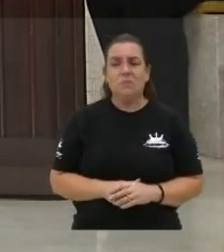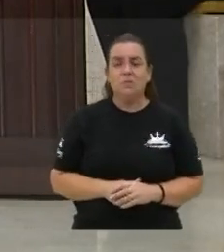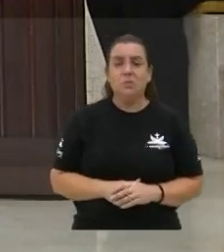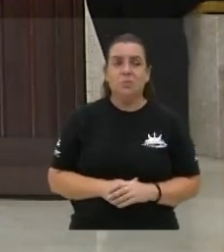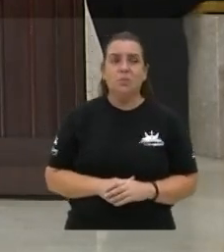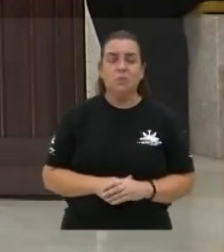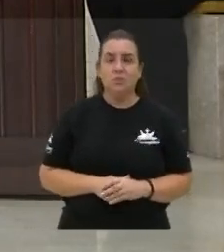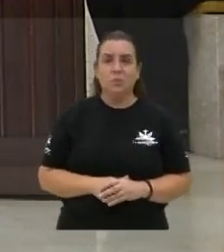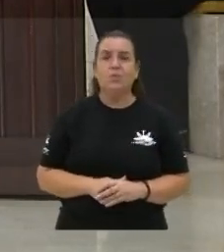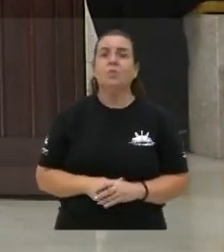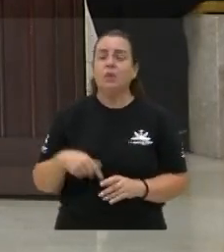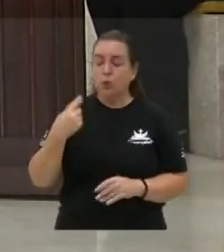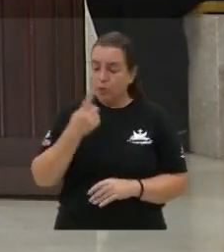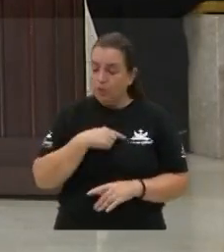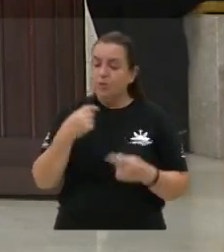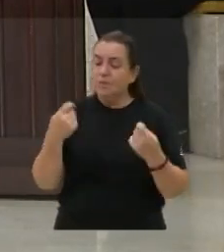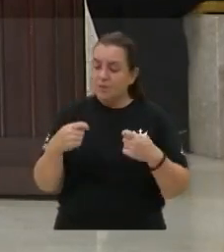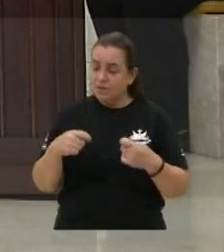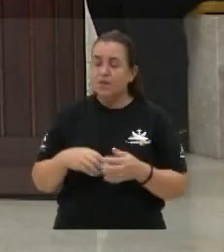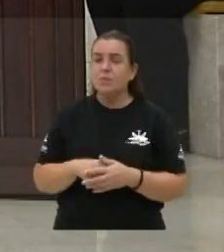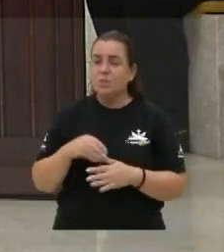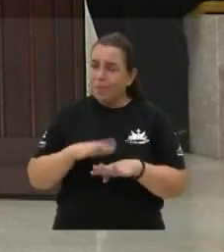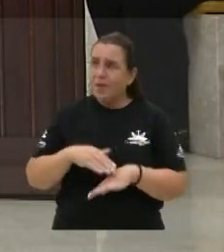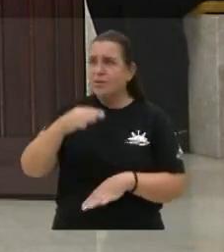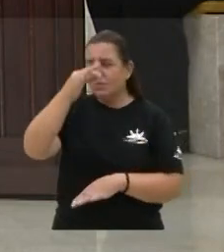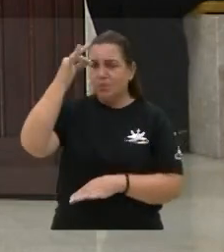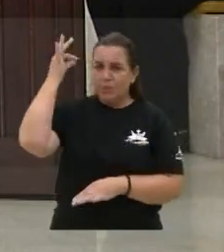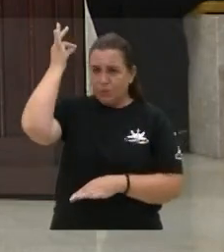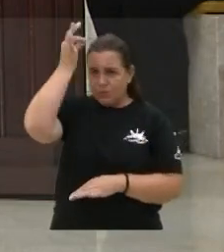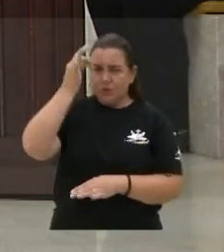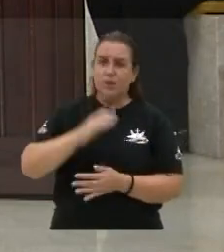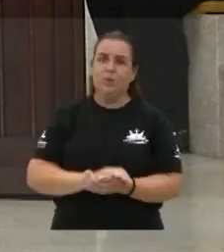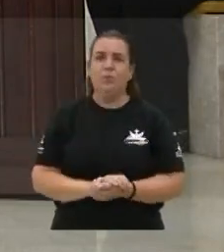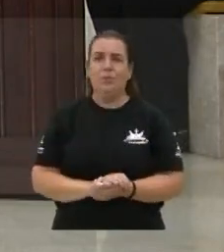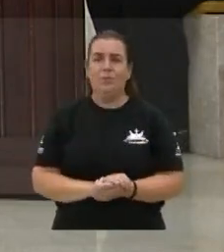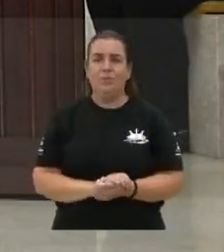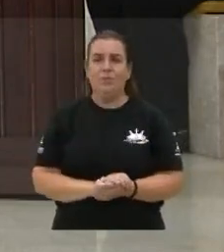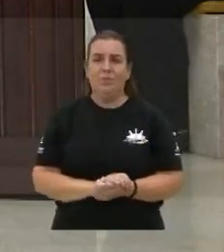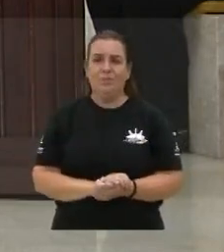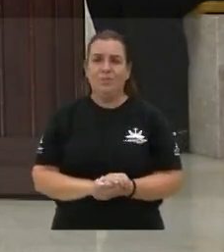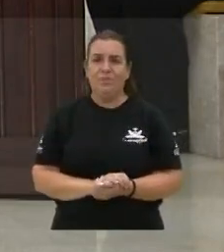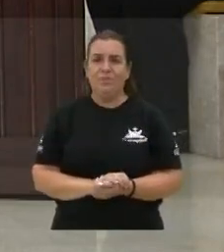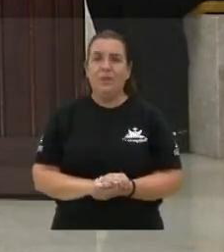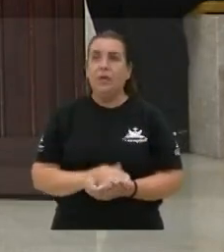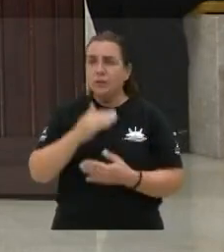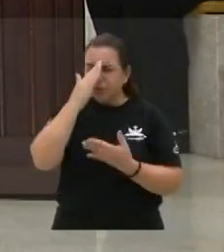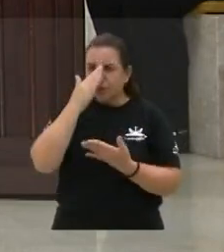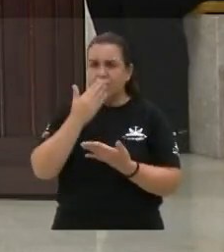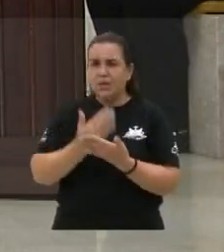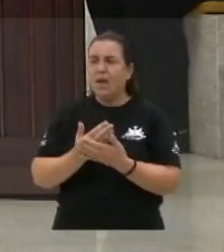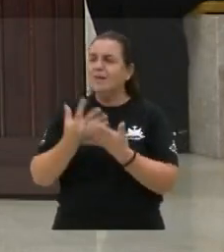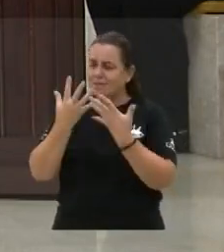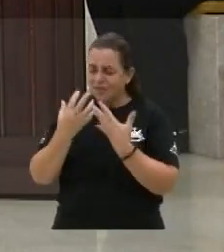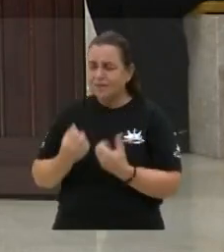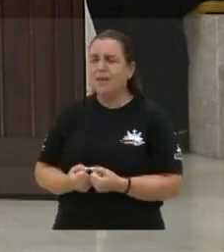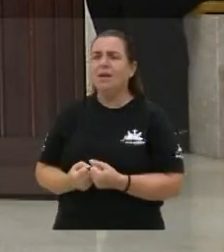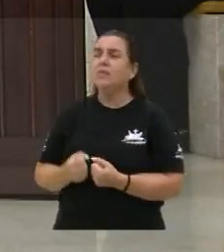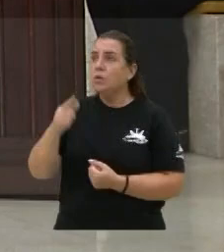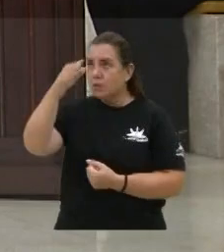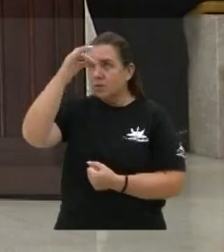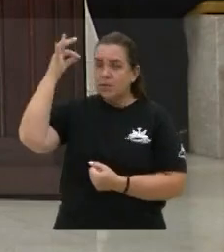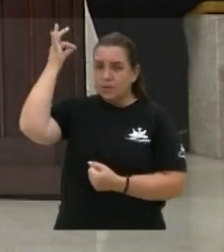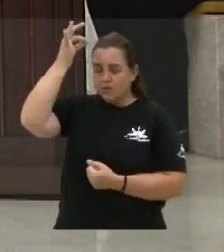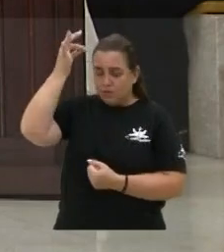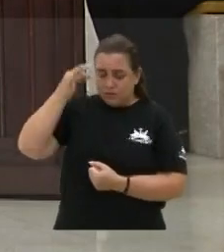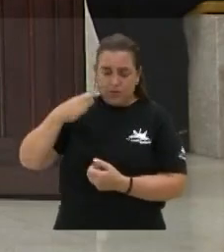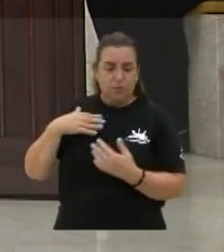É isso que nós precisamos. Nós precisamos desse estar cheio do Espírito Santo.